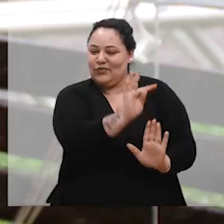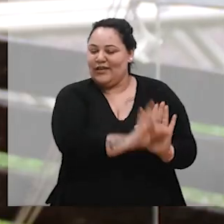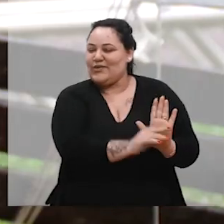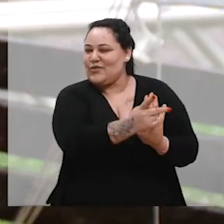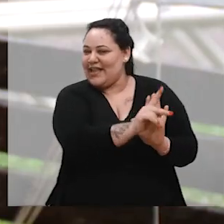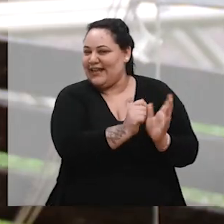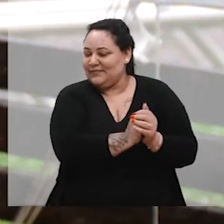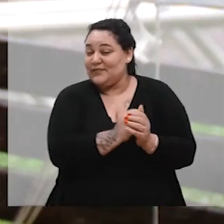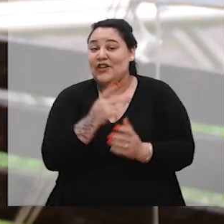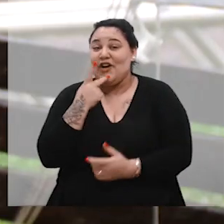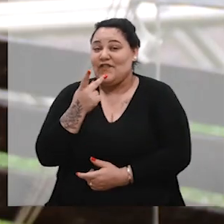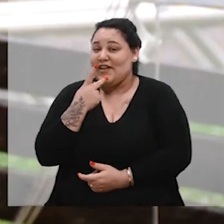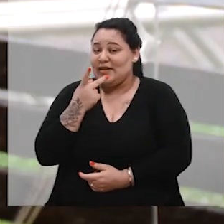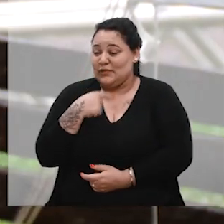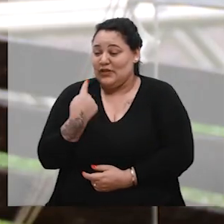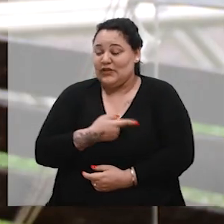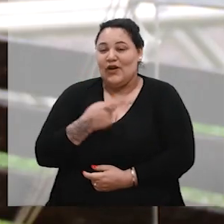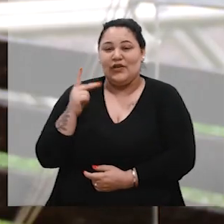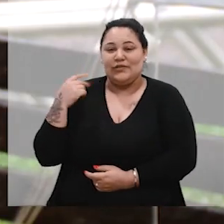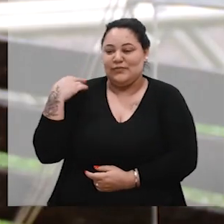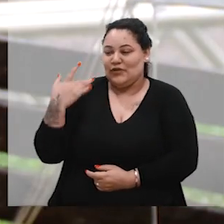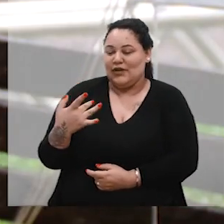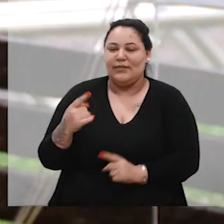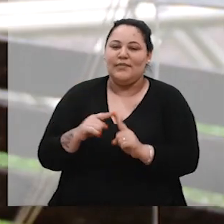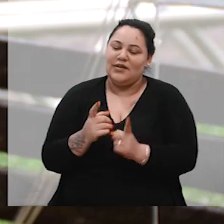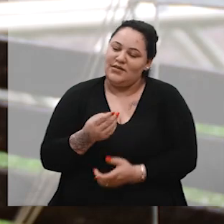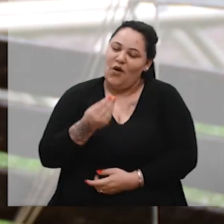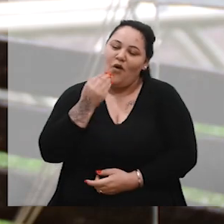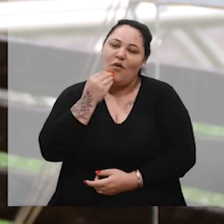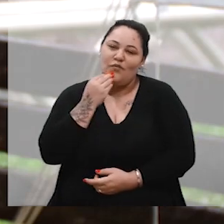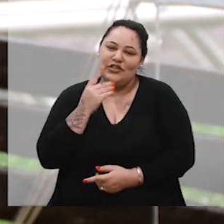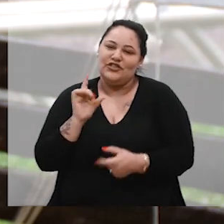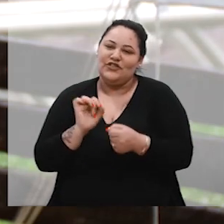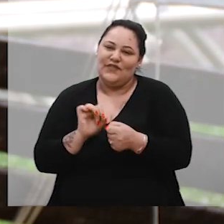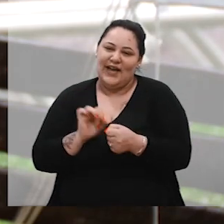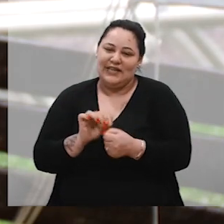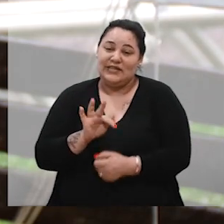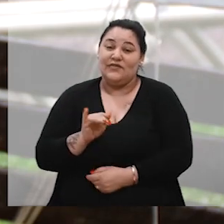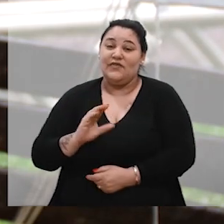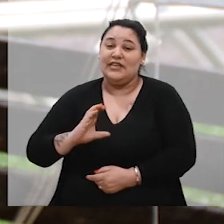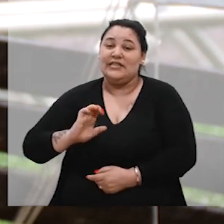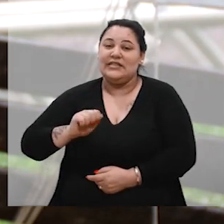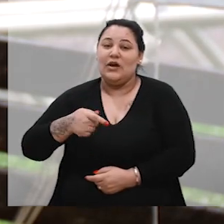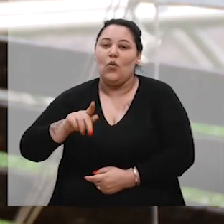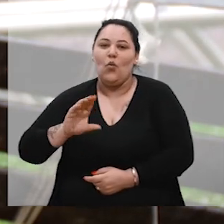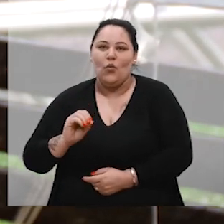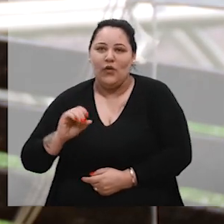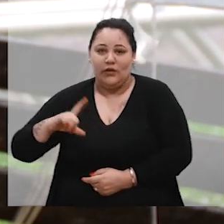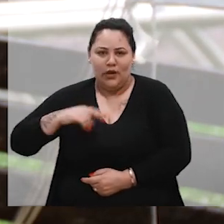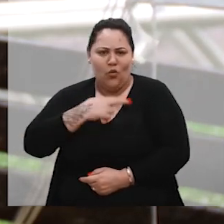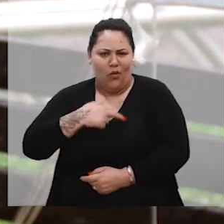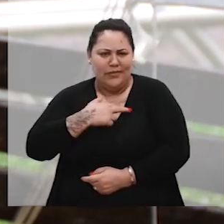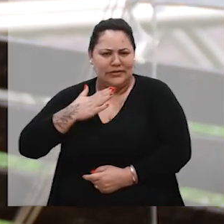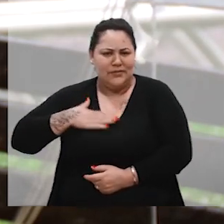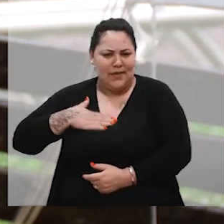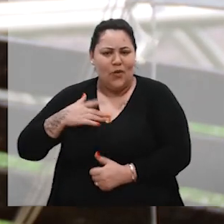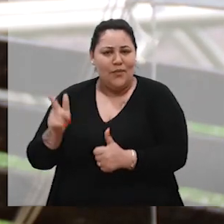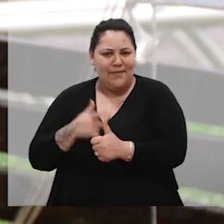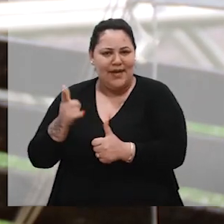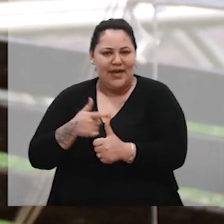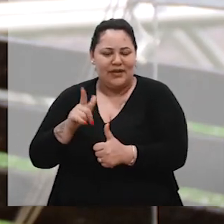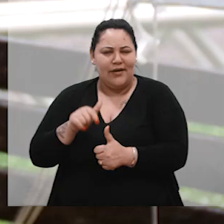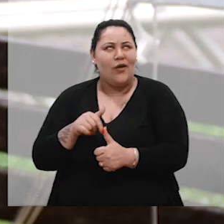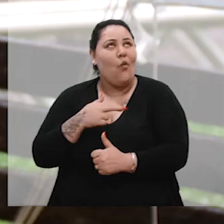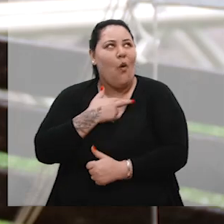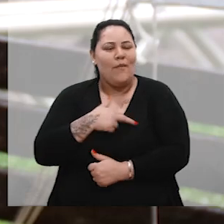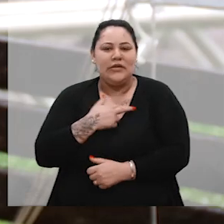nossa história, mas claro que a gente faz ficção. O meu primeiro romance chama-se Uma Fresta no Sótão, e era um romance que